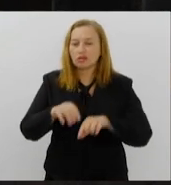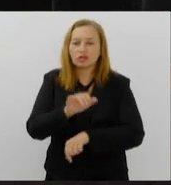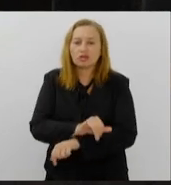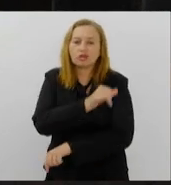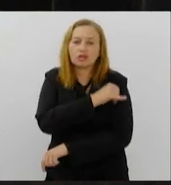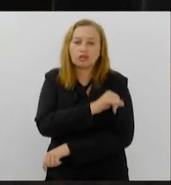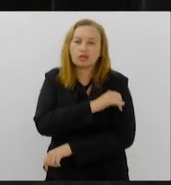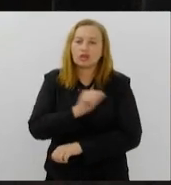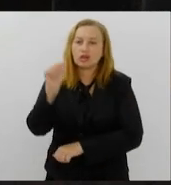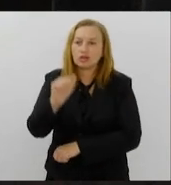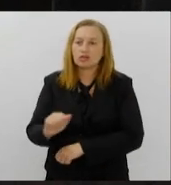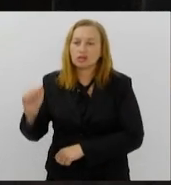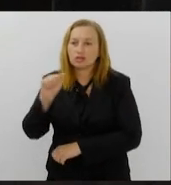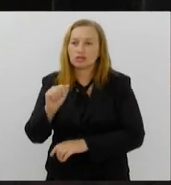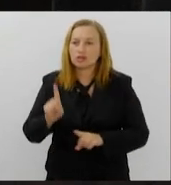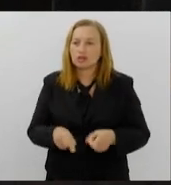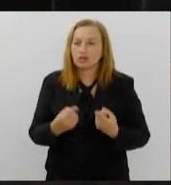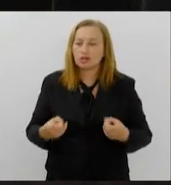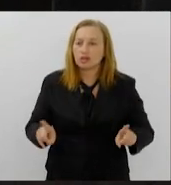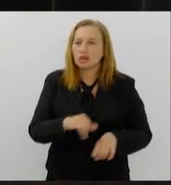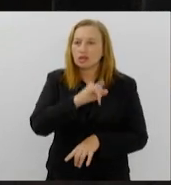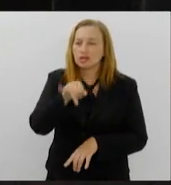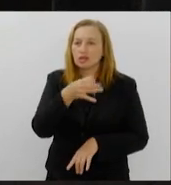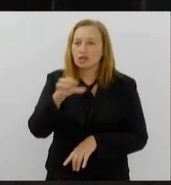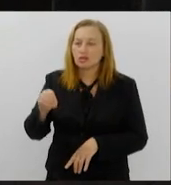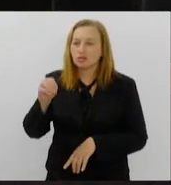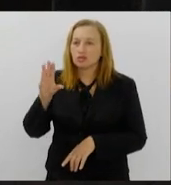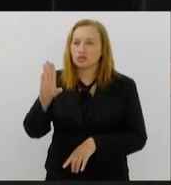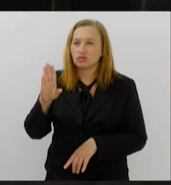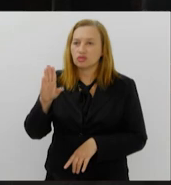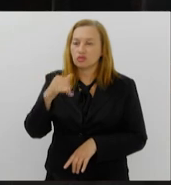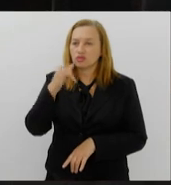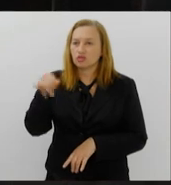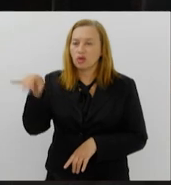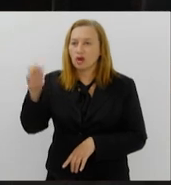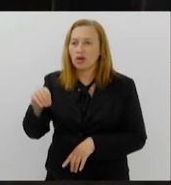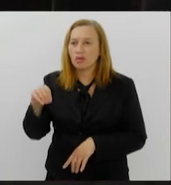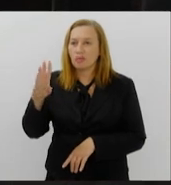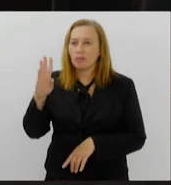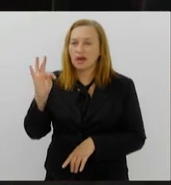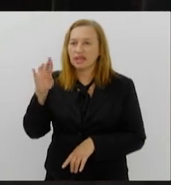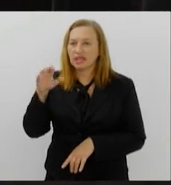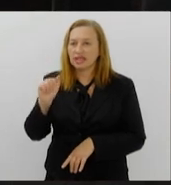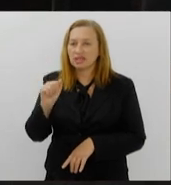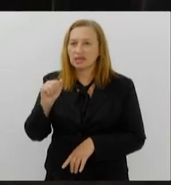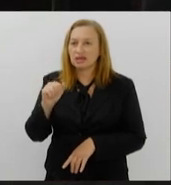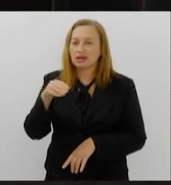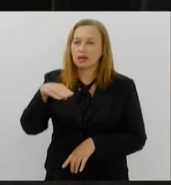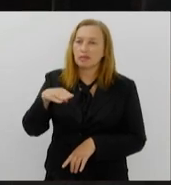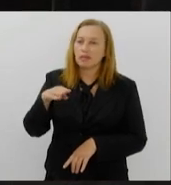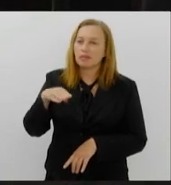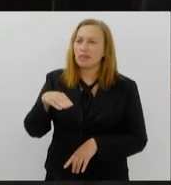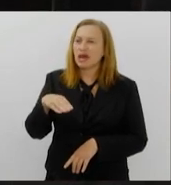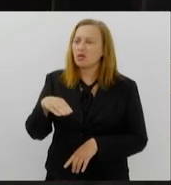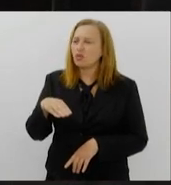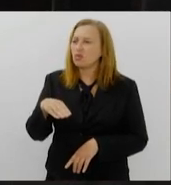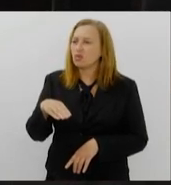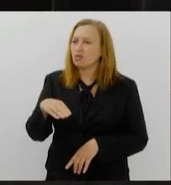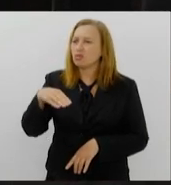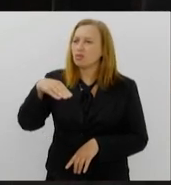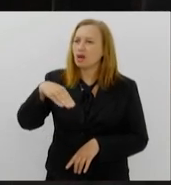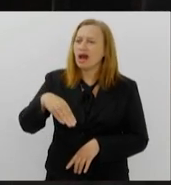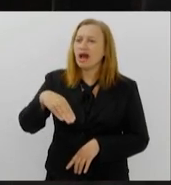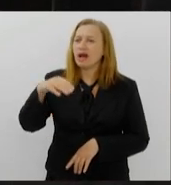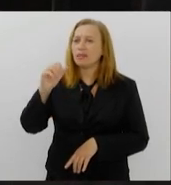Janeiro, Associação Musical São João Batista de Macacu. Pendente de parecer das Comissões de Constituição e Justiça, de